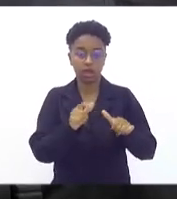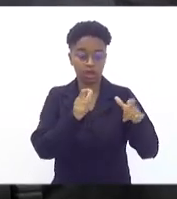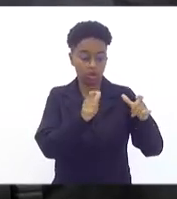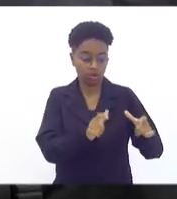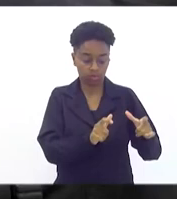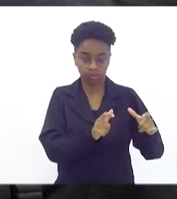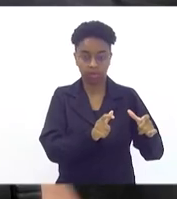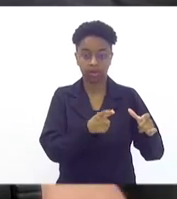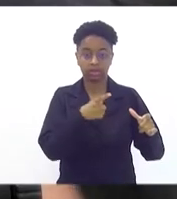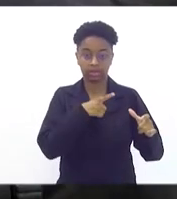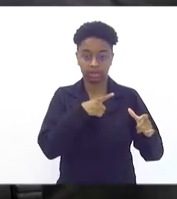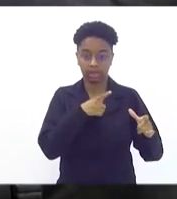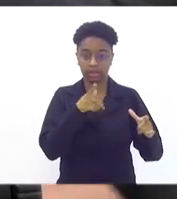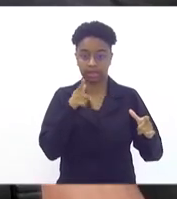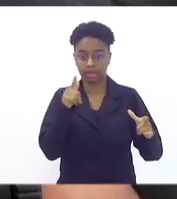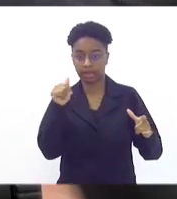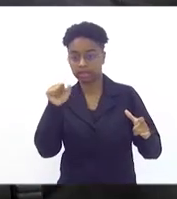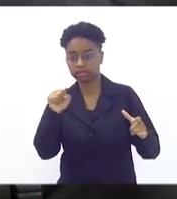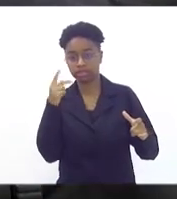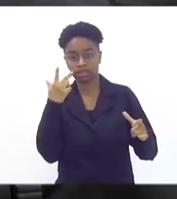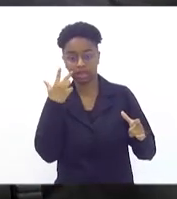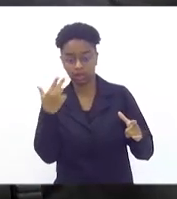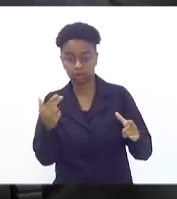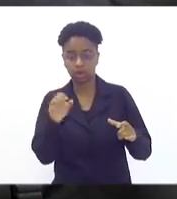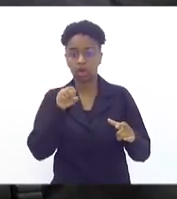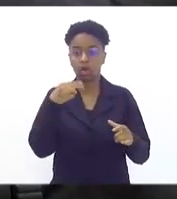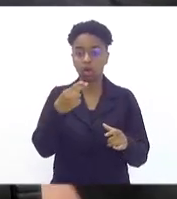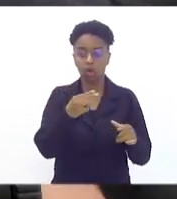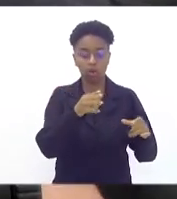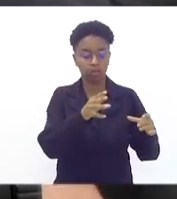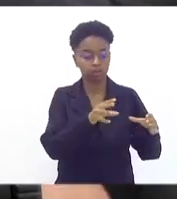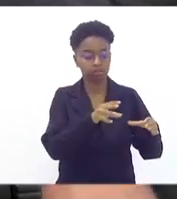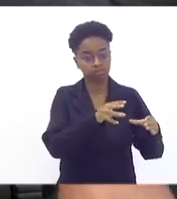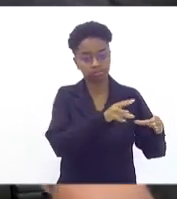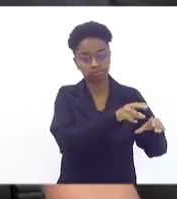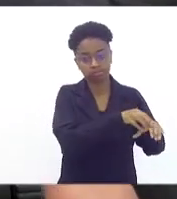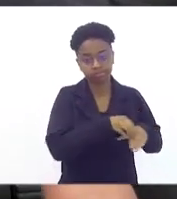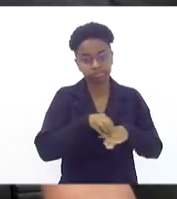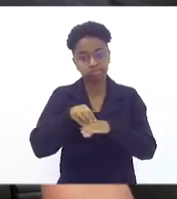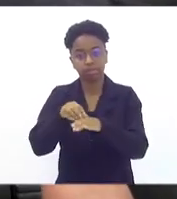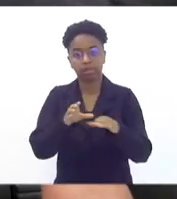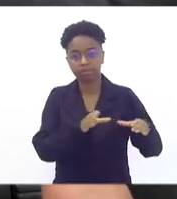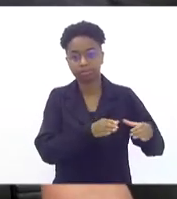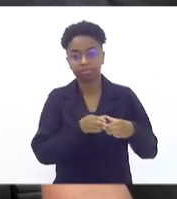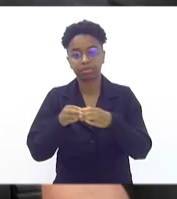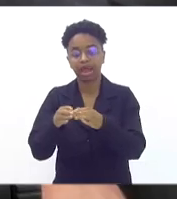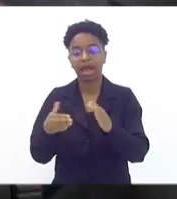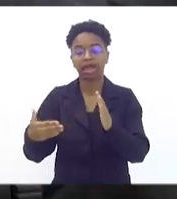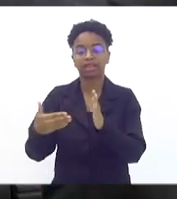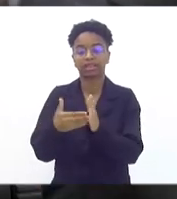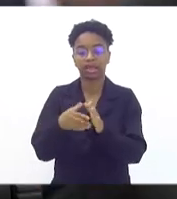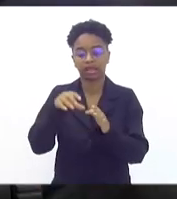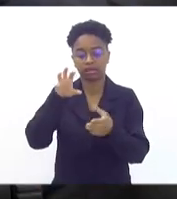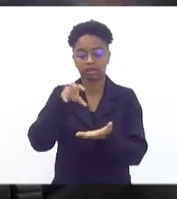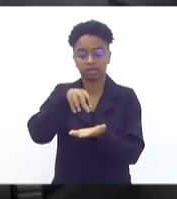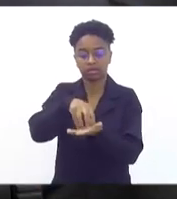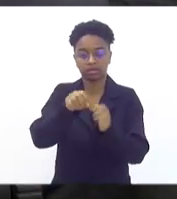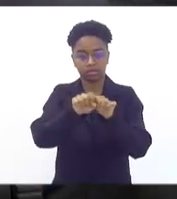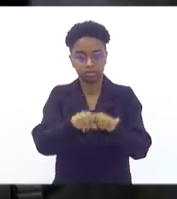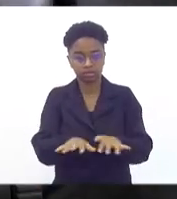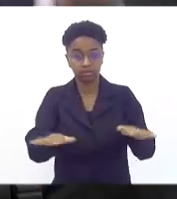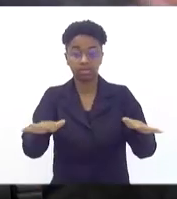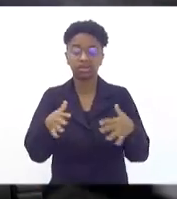de gás natural ou da importação né do gnl até chegada nas distribuidoras a distribuição